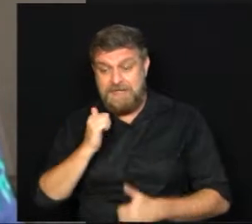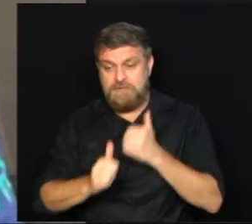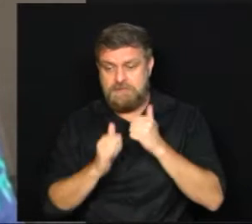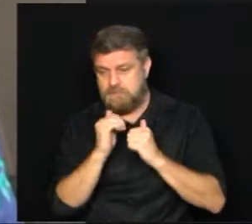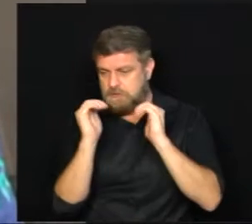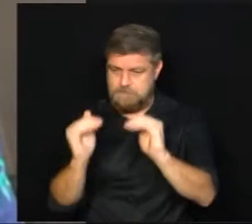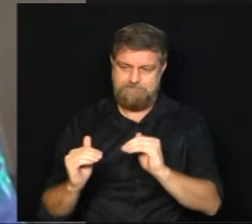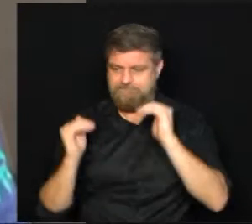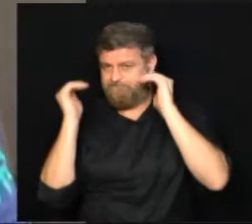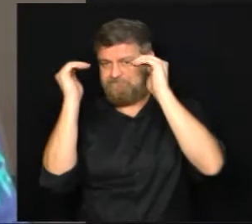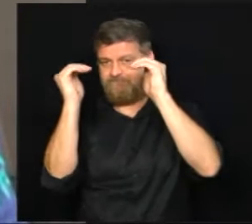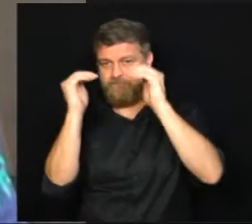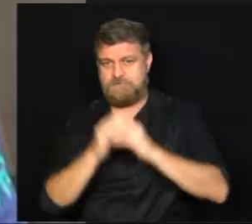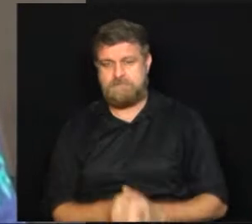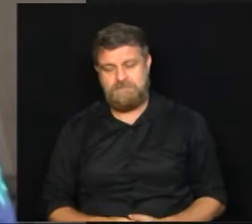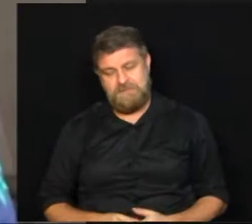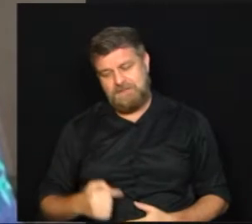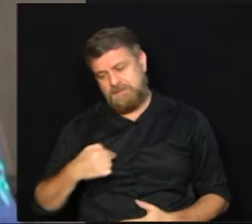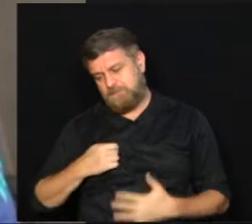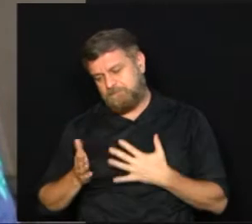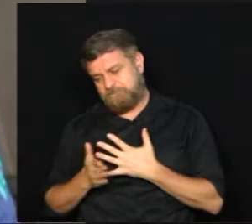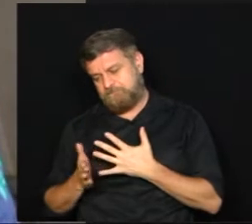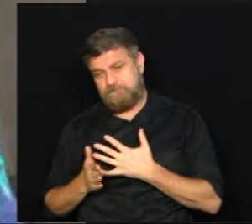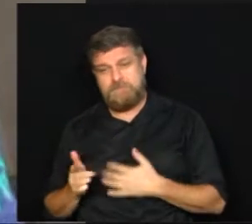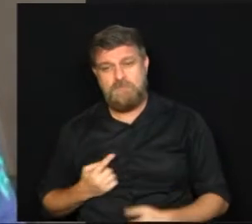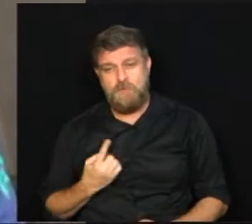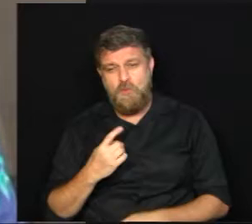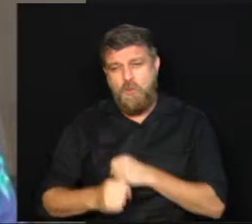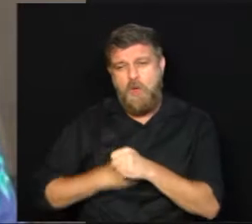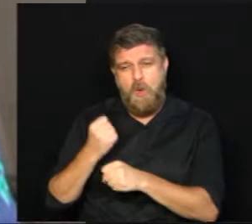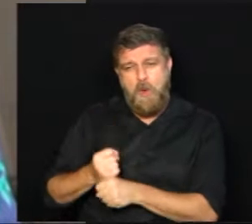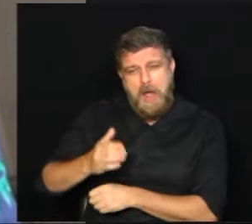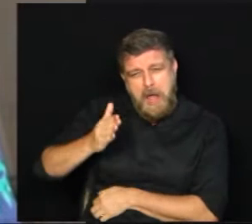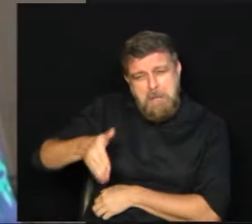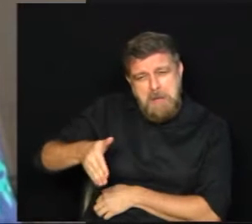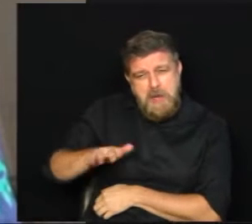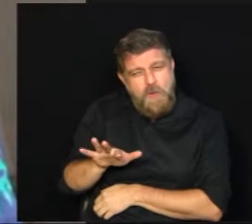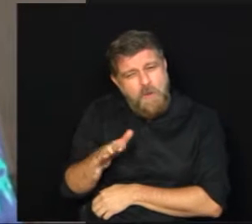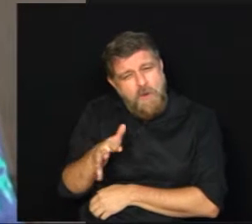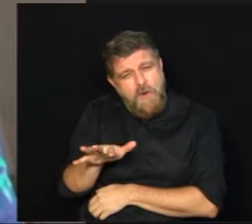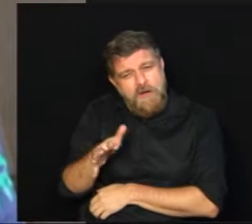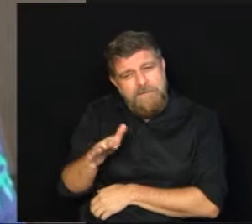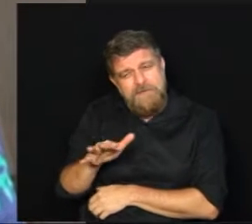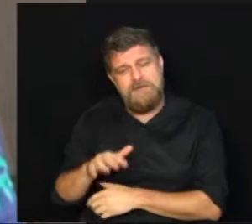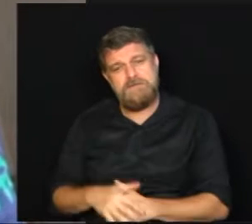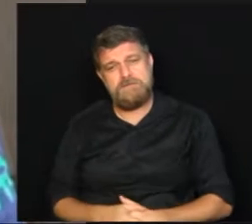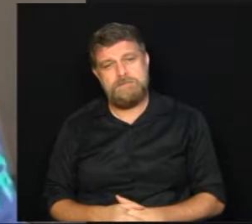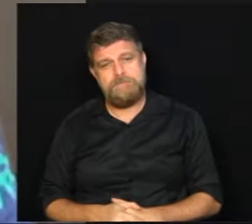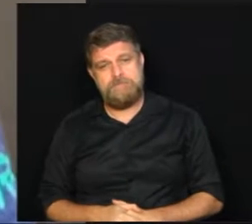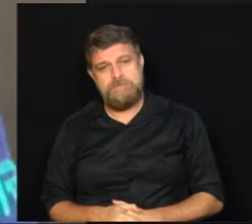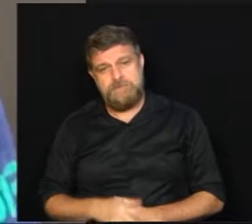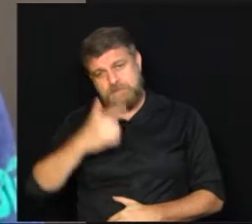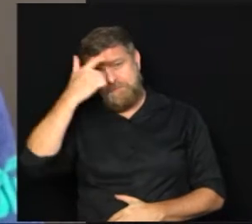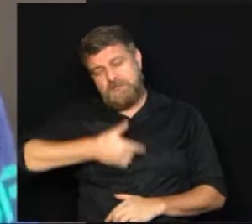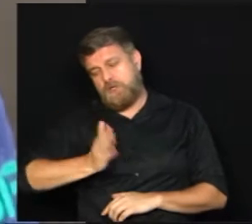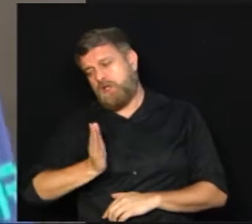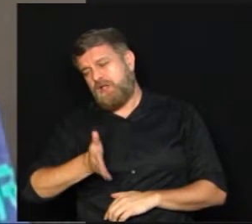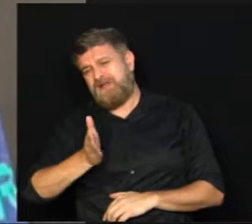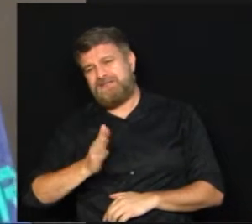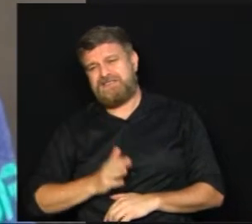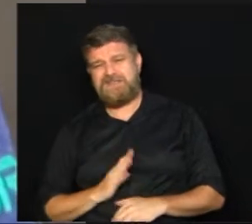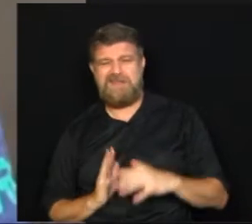esporte. E aí acabou que depois de 1 ano e meio, mais ou menos, eu já estava meio